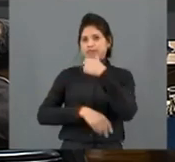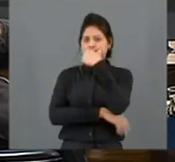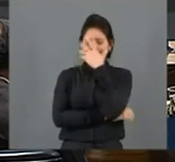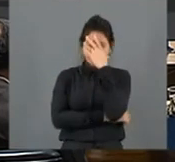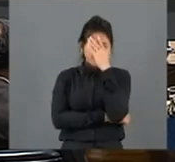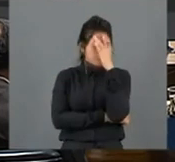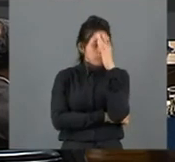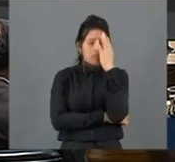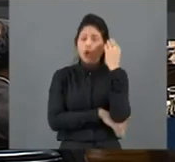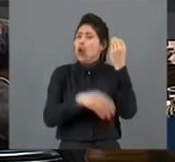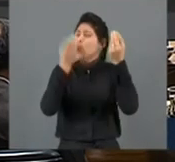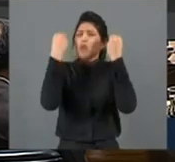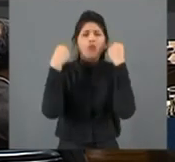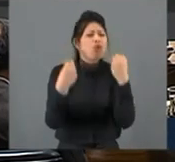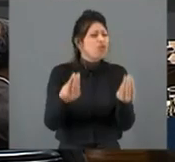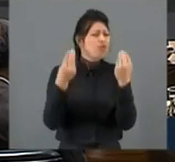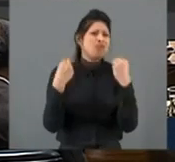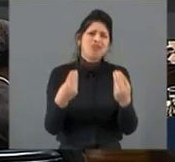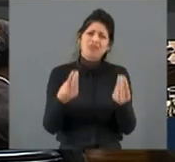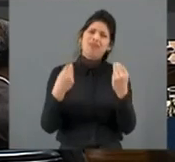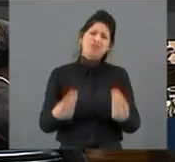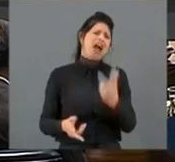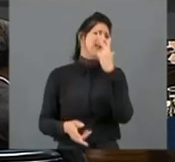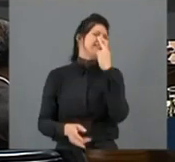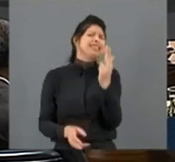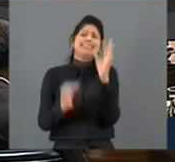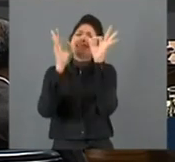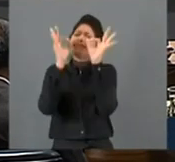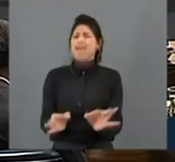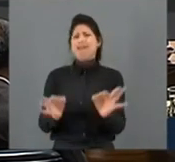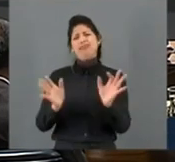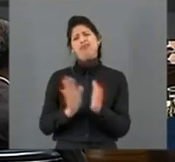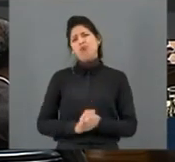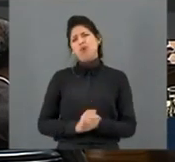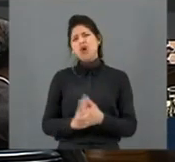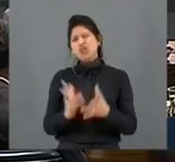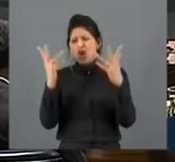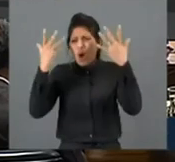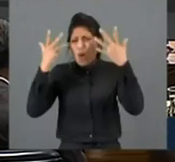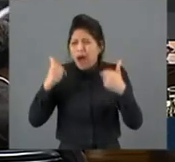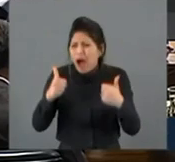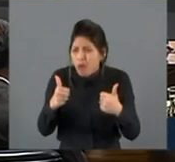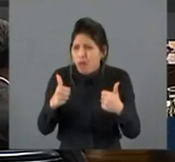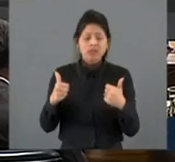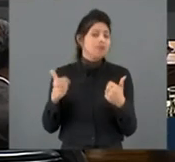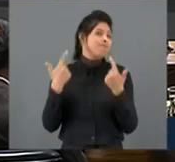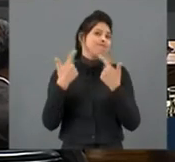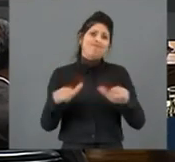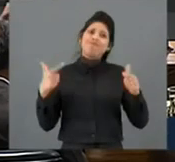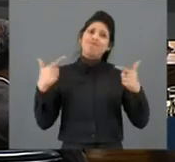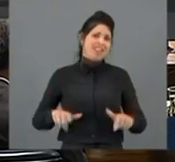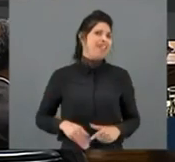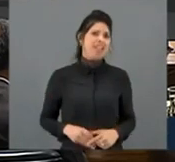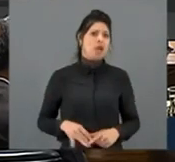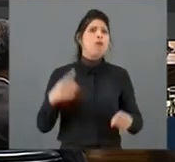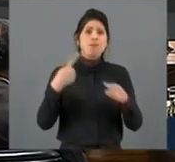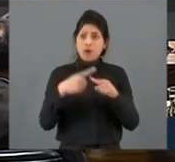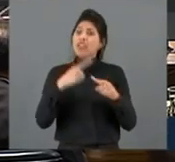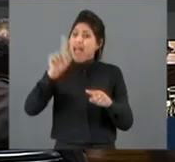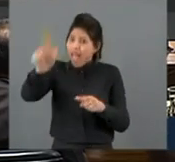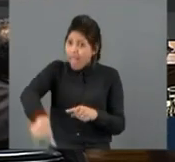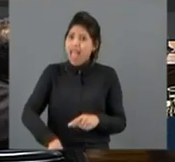Como a gente pode achar que isso é algo justificável e normal? Isso só existe em ditadura, só existe